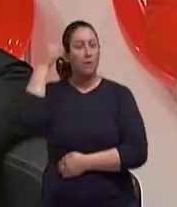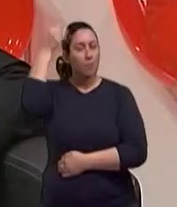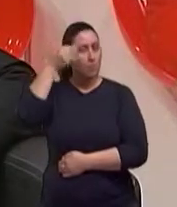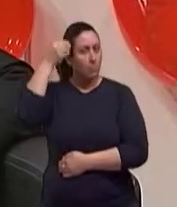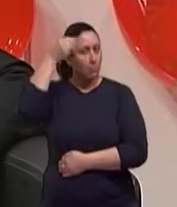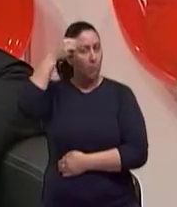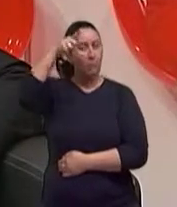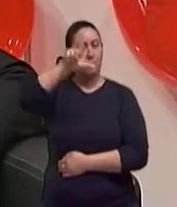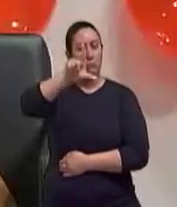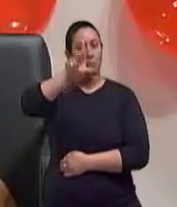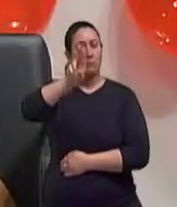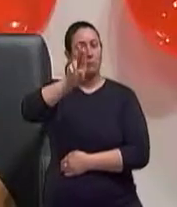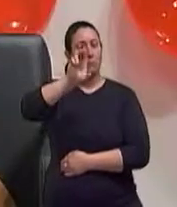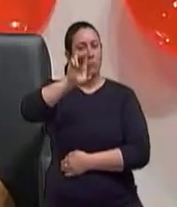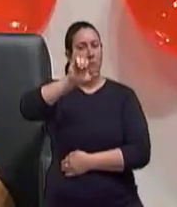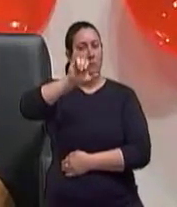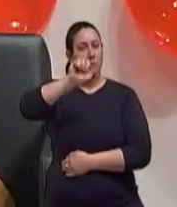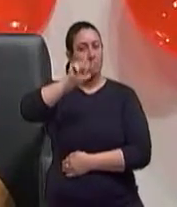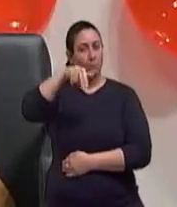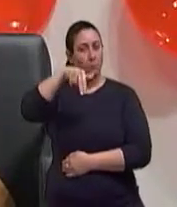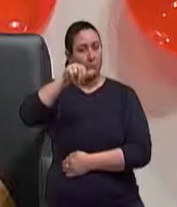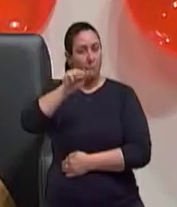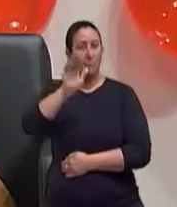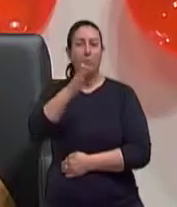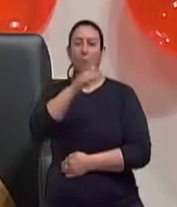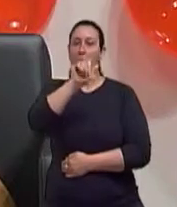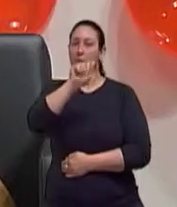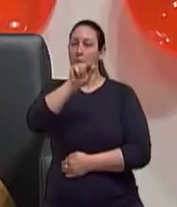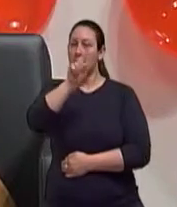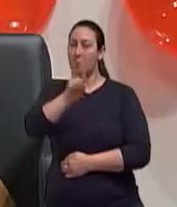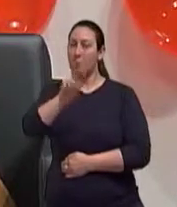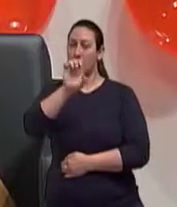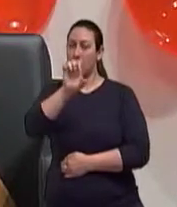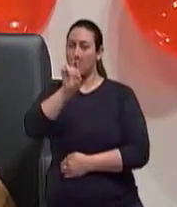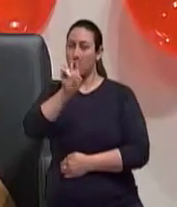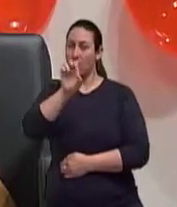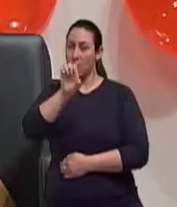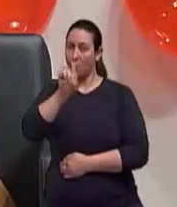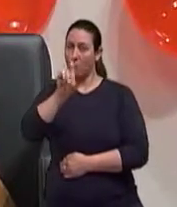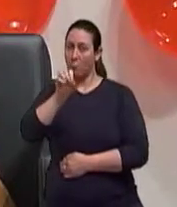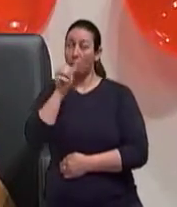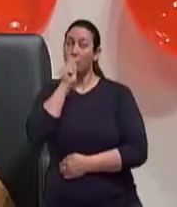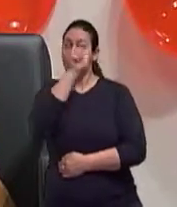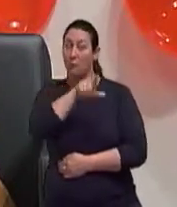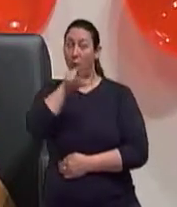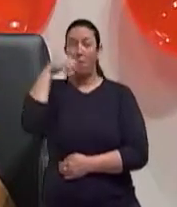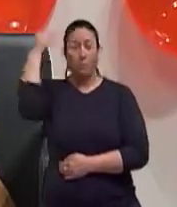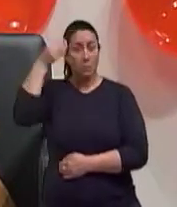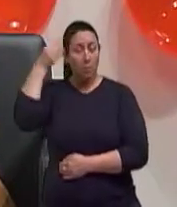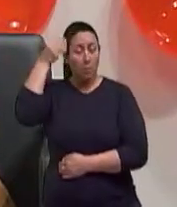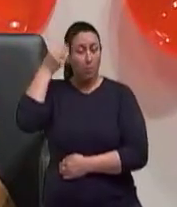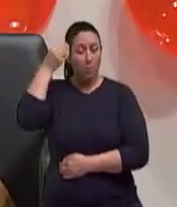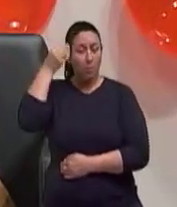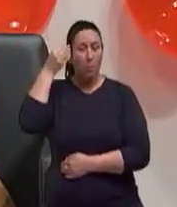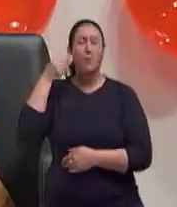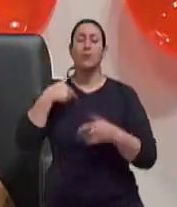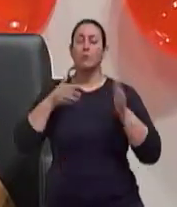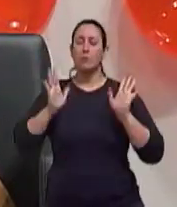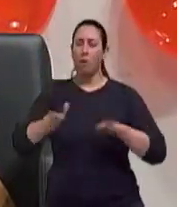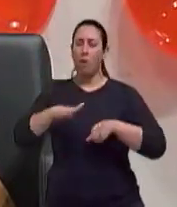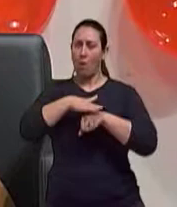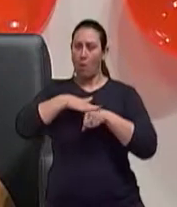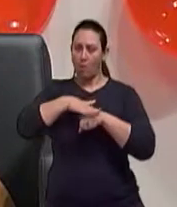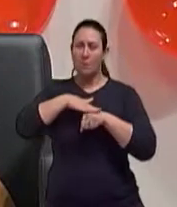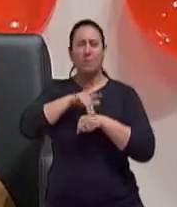de Azevedo mas como os jovens veem o idoso é por aí que a gente vai começar eu conversei com